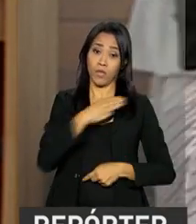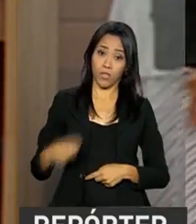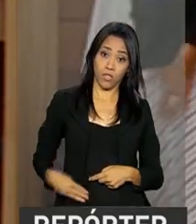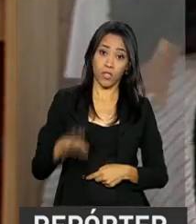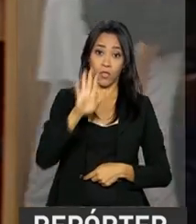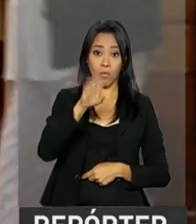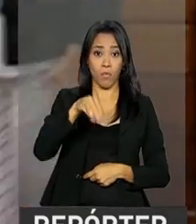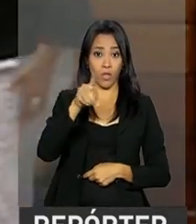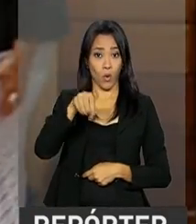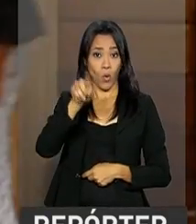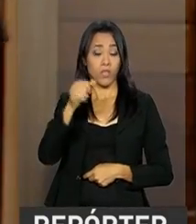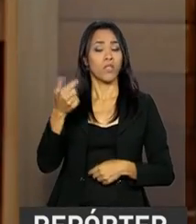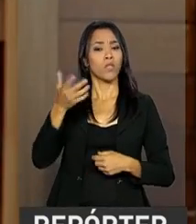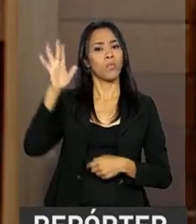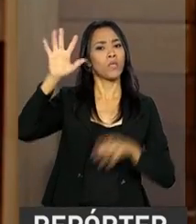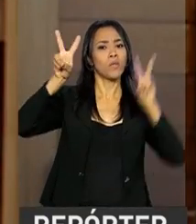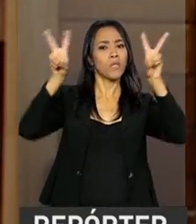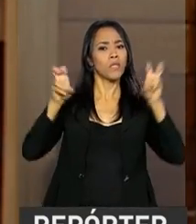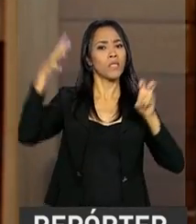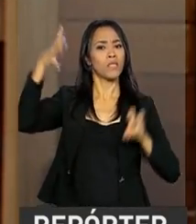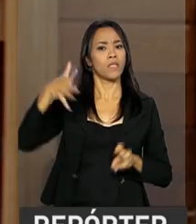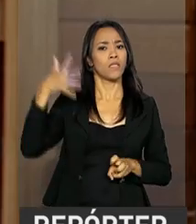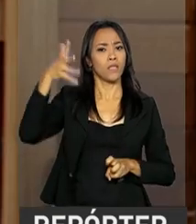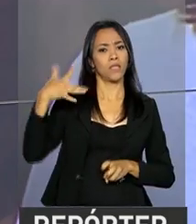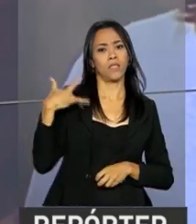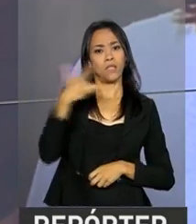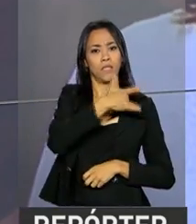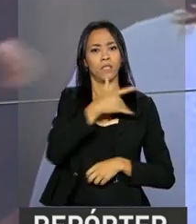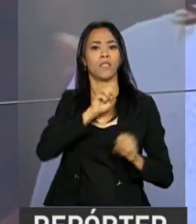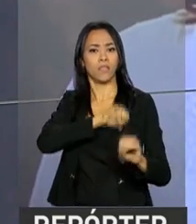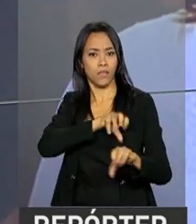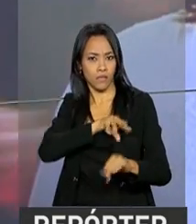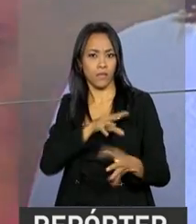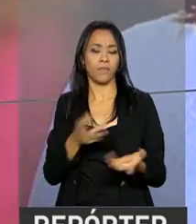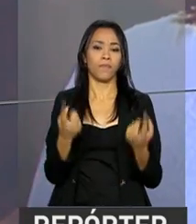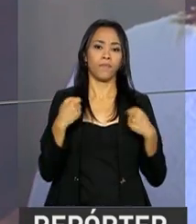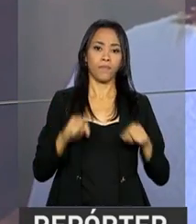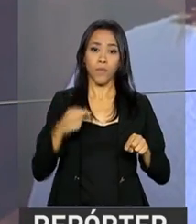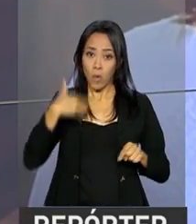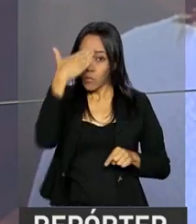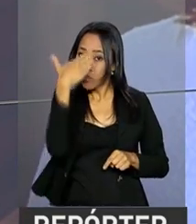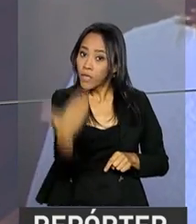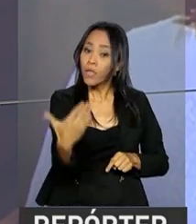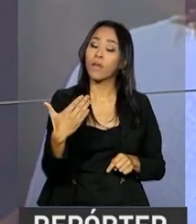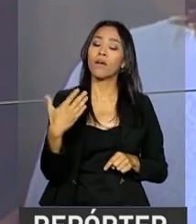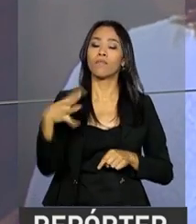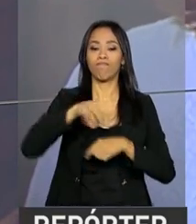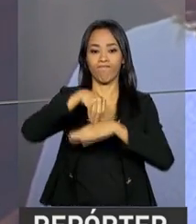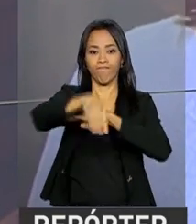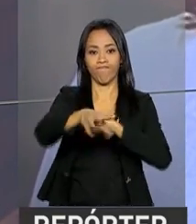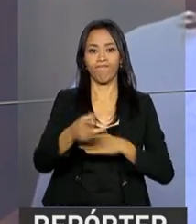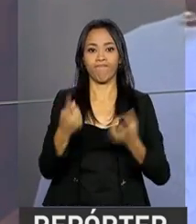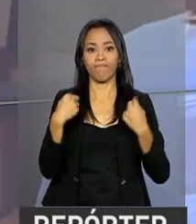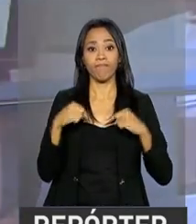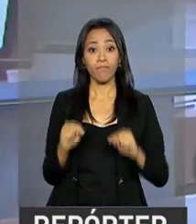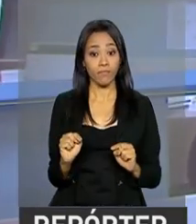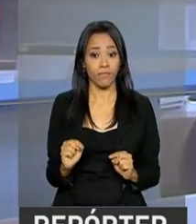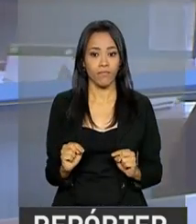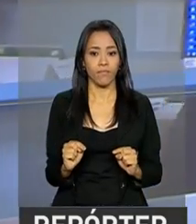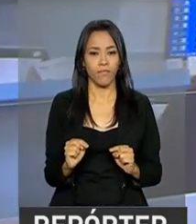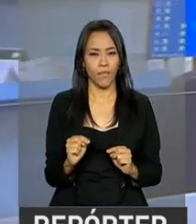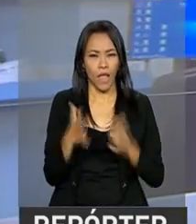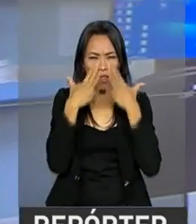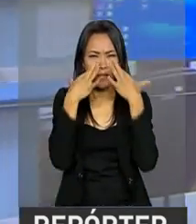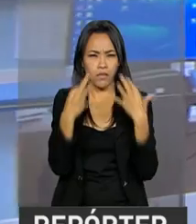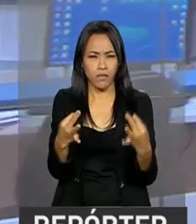num painel sobre educação e saúde Leandro é com você tá ok Taí Obrigado pelas suas informações e agora presta